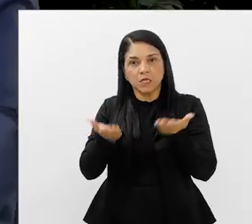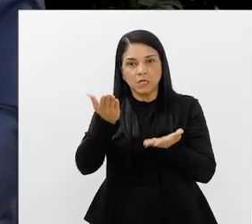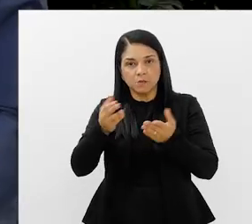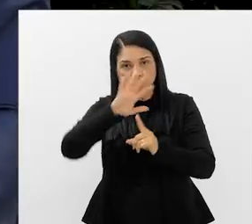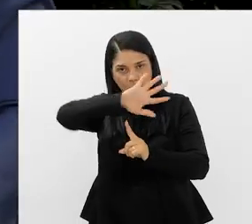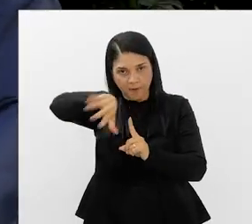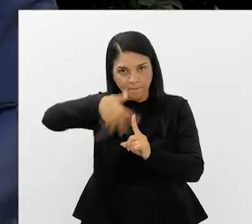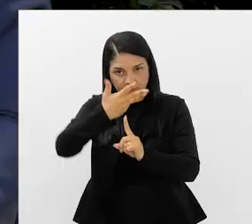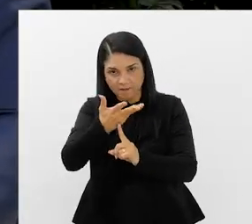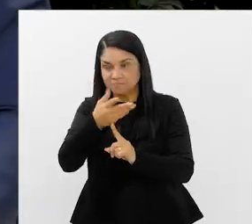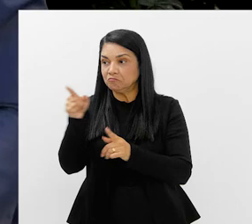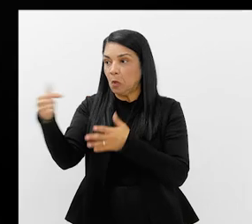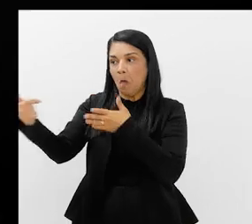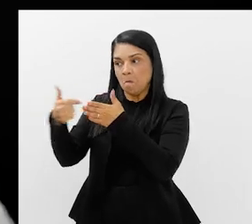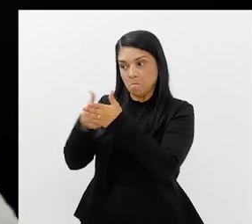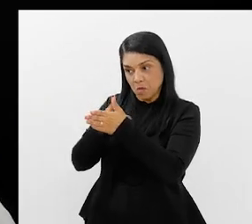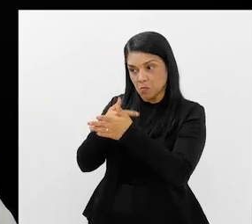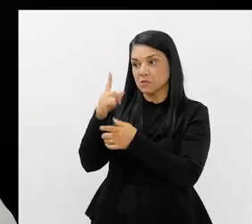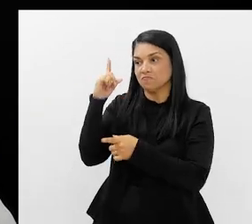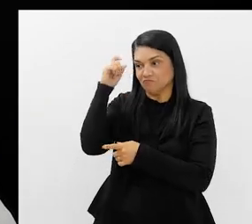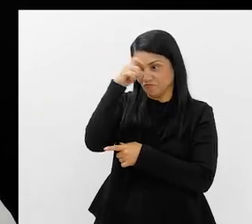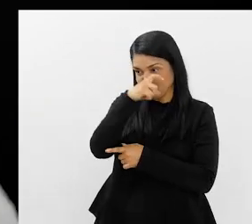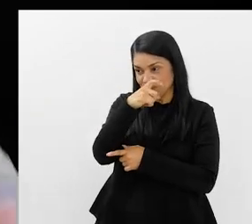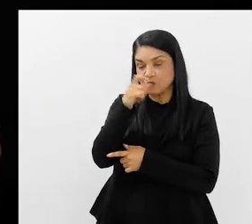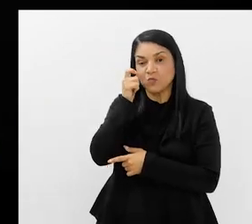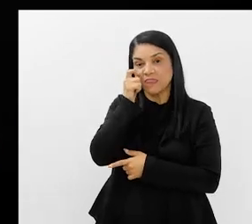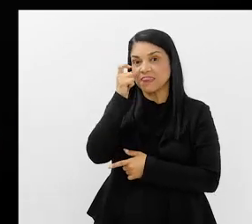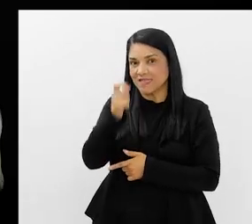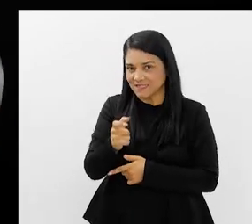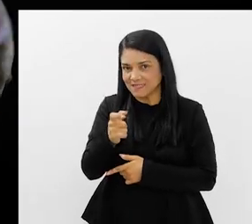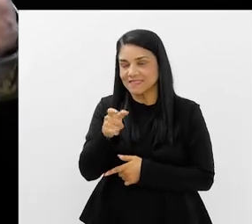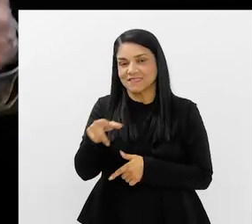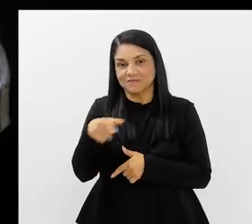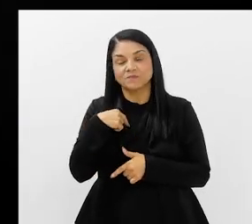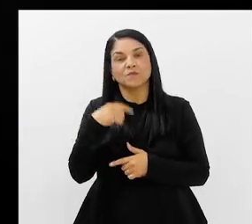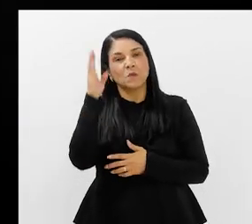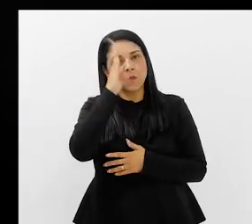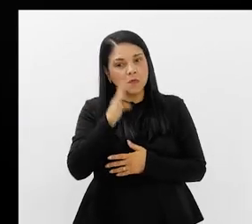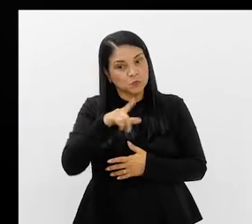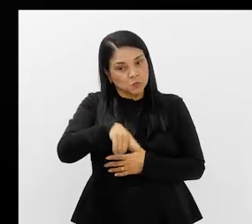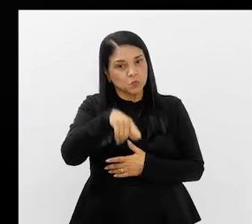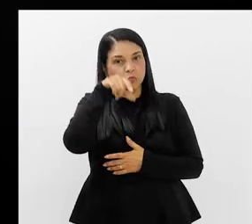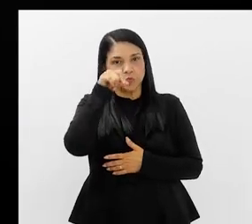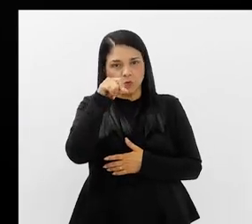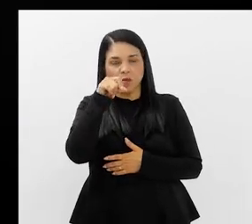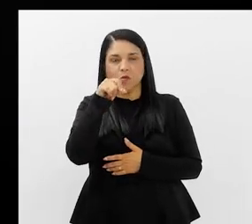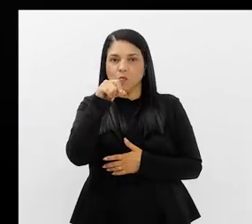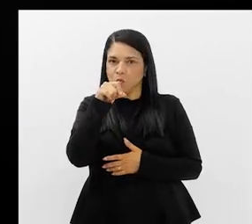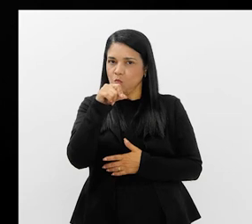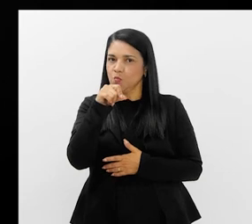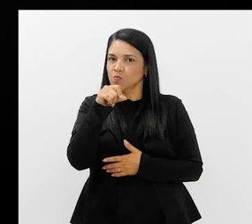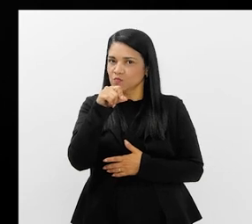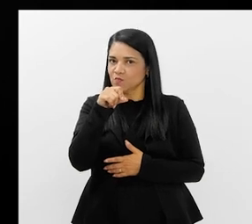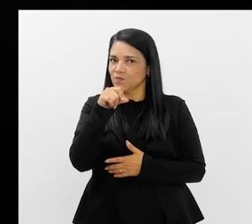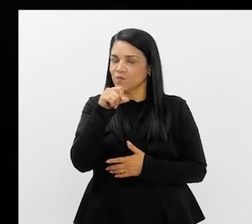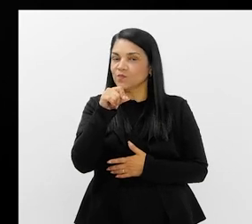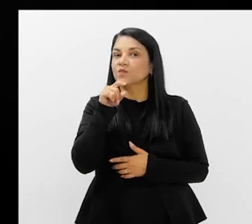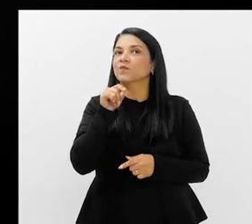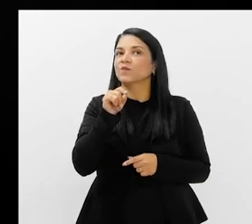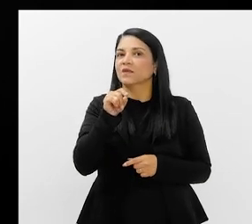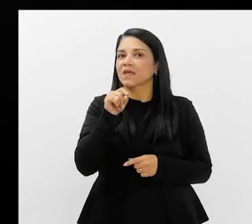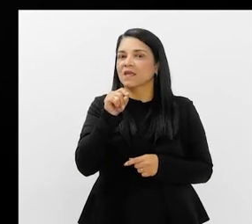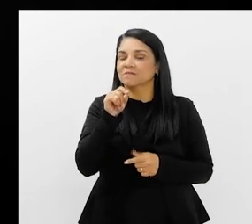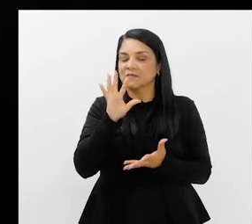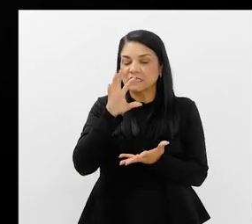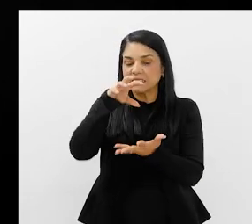relação ao meio ambiente? A sua pergunta é uma pergunta polêmica e interessante, quer dizer, o Brasil fez uma escolha, né, Carlos? Eu acho que ela